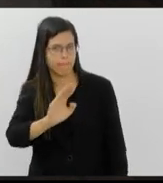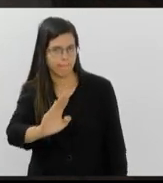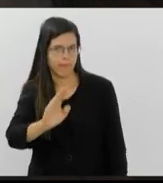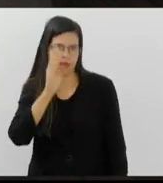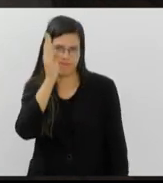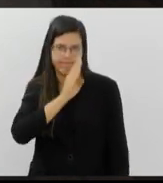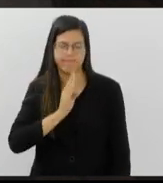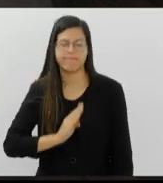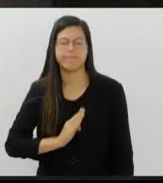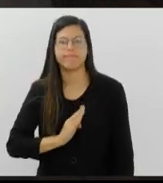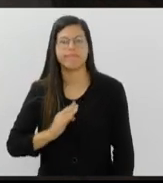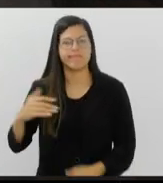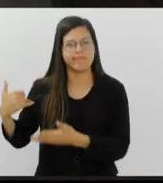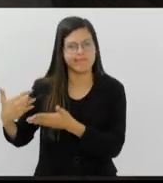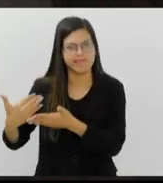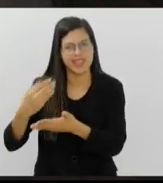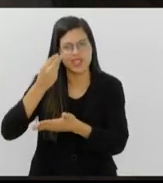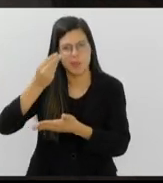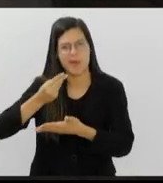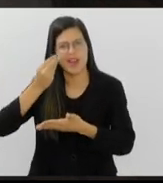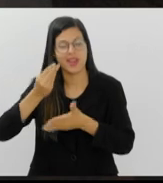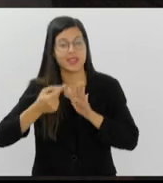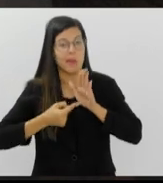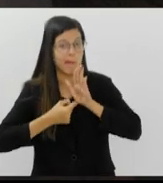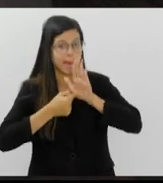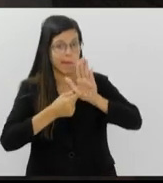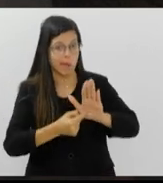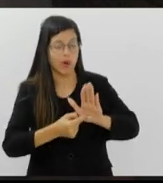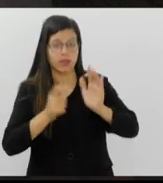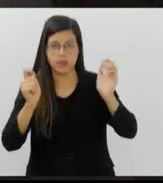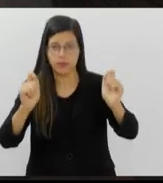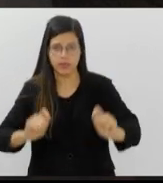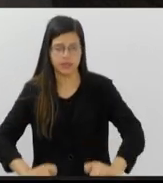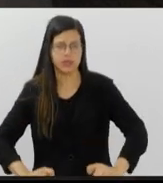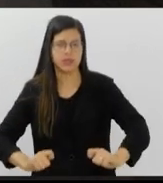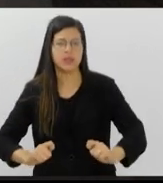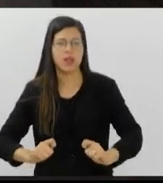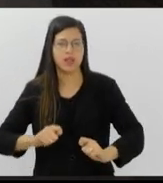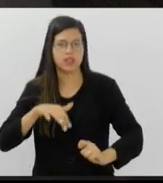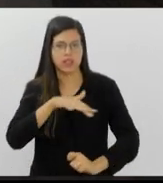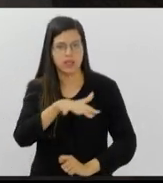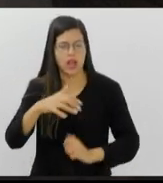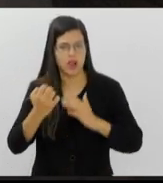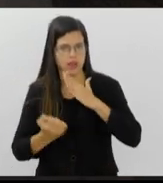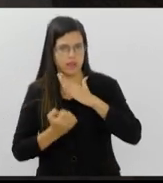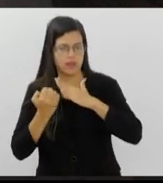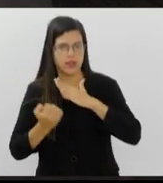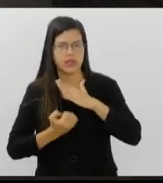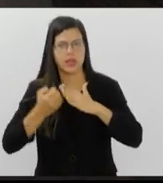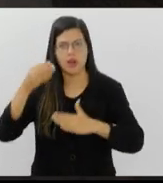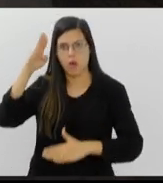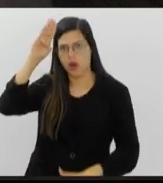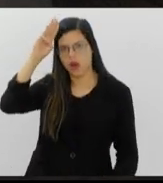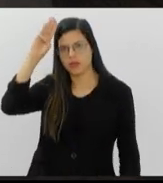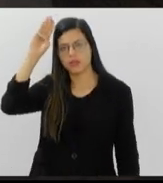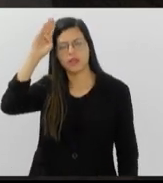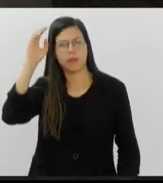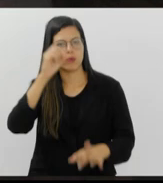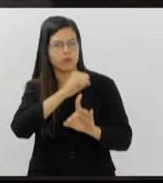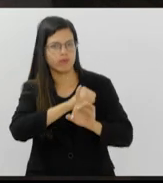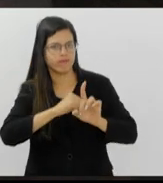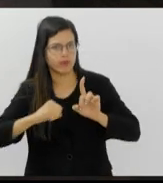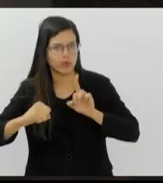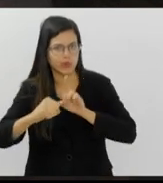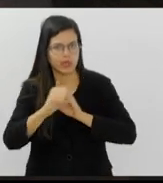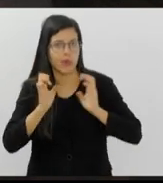Tal trajetória comprova sua capacidade nos meios corporativos, acadêmico e social,